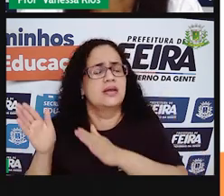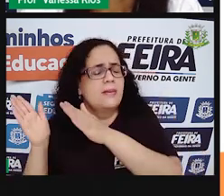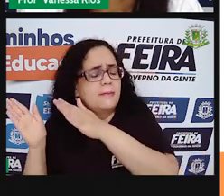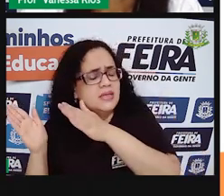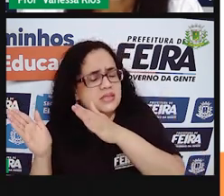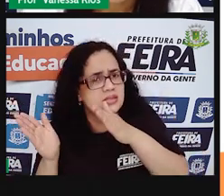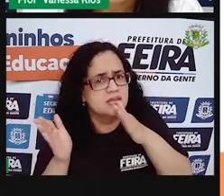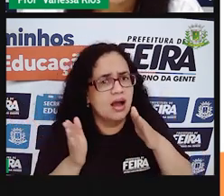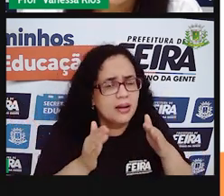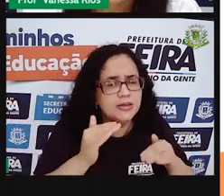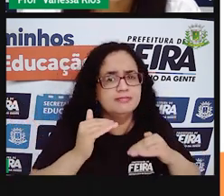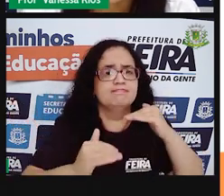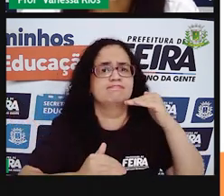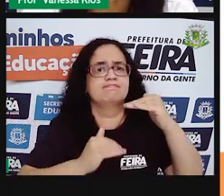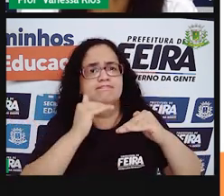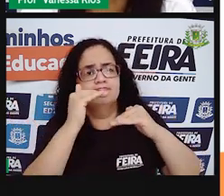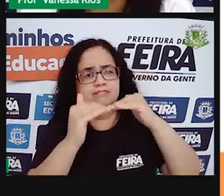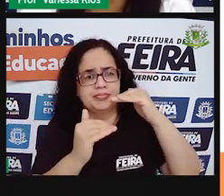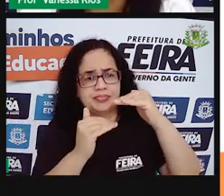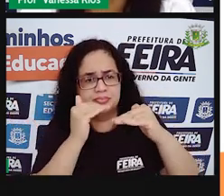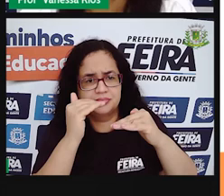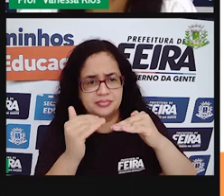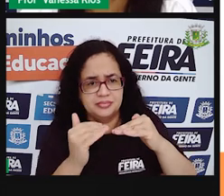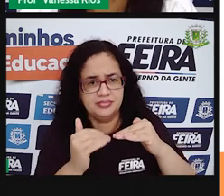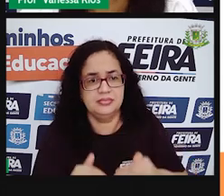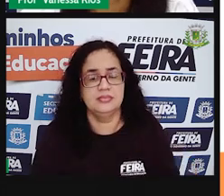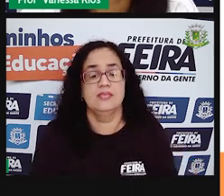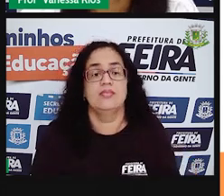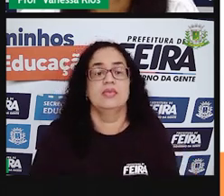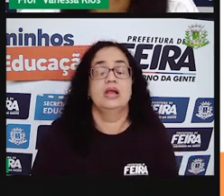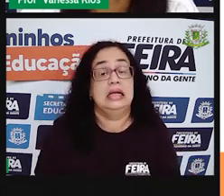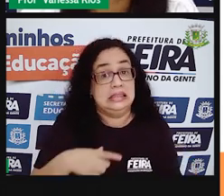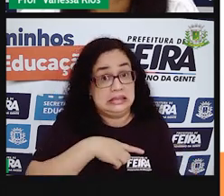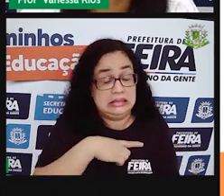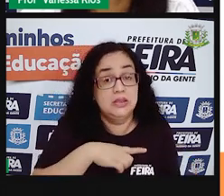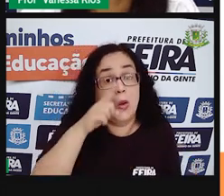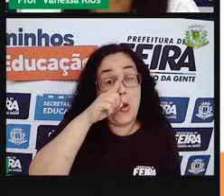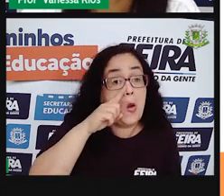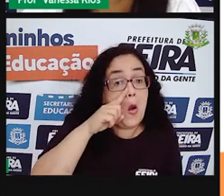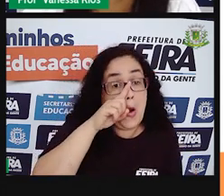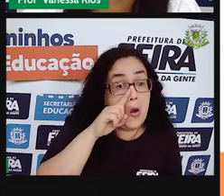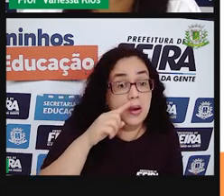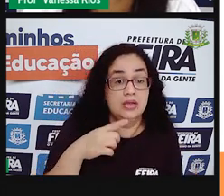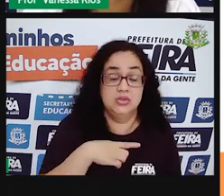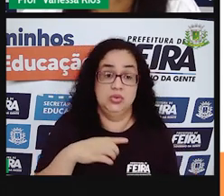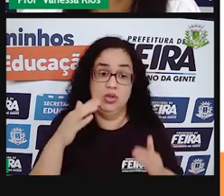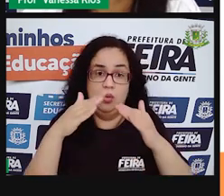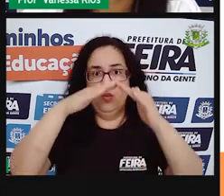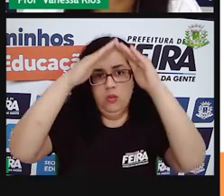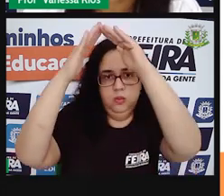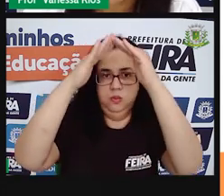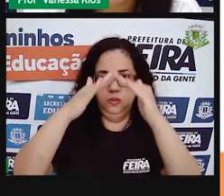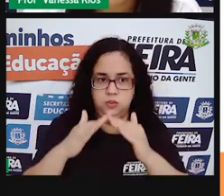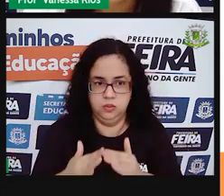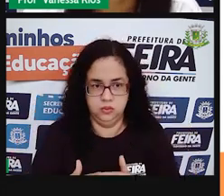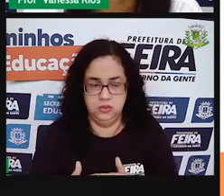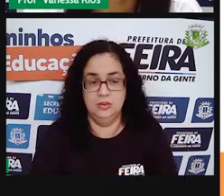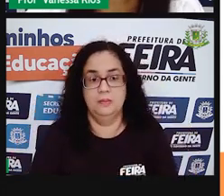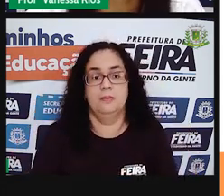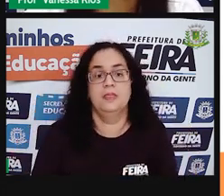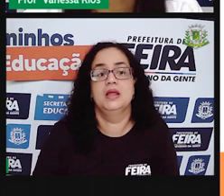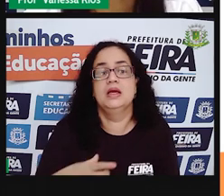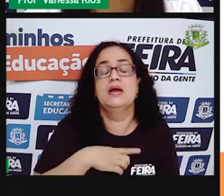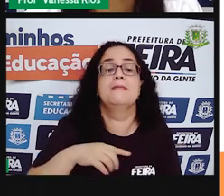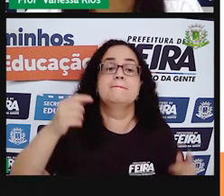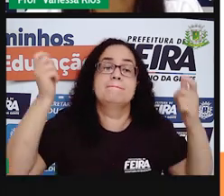um processo aí, né? Passaram e correram um perigo, no qual as suas casas foram expostas e